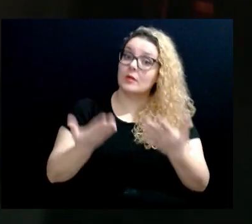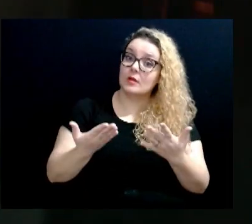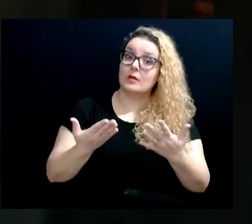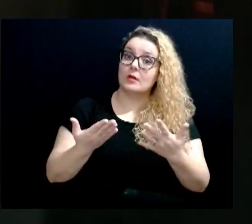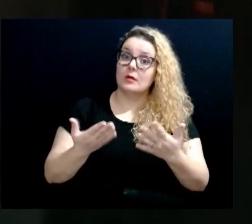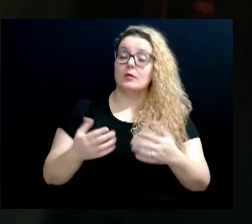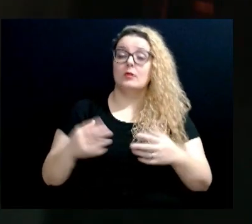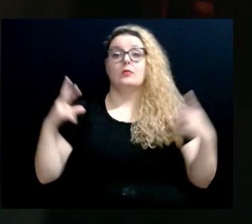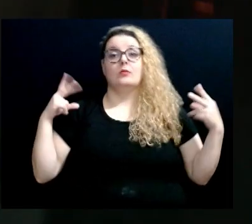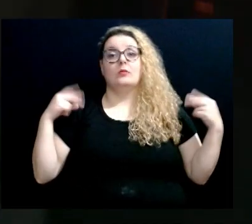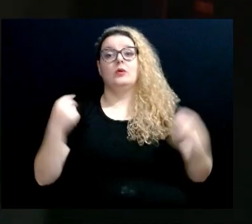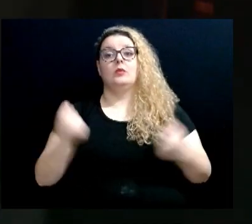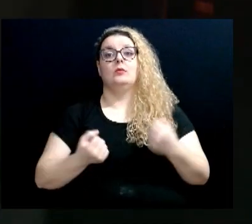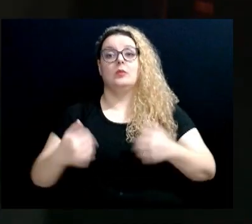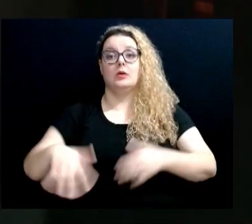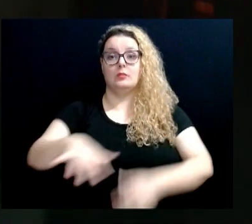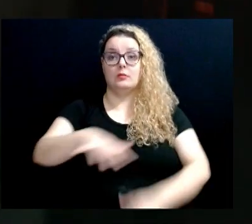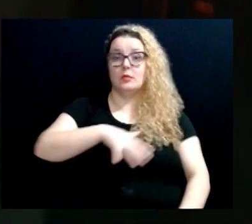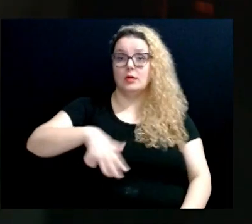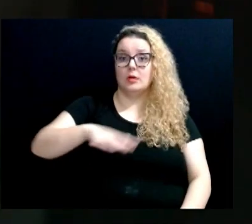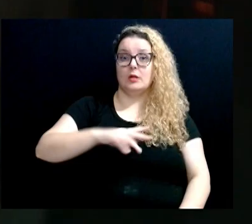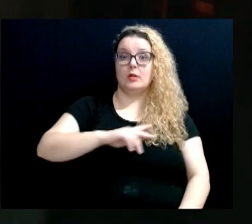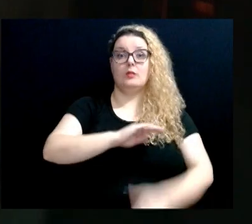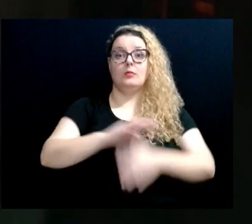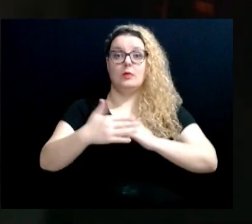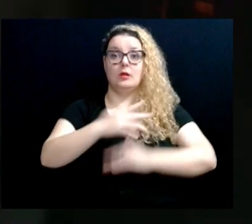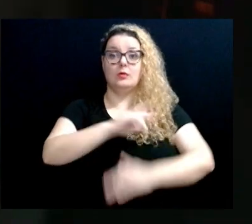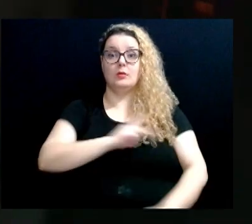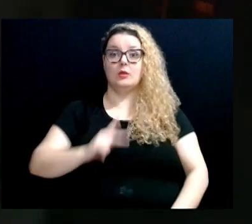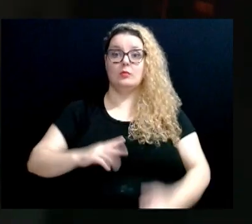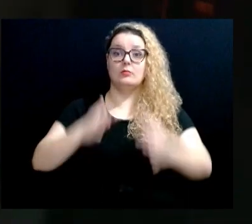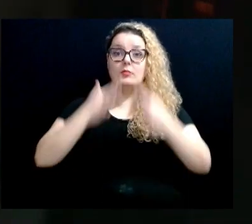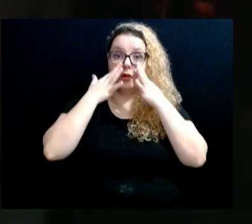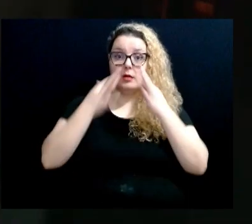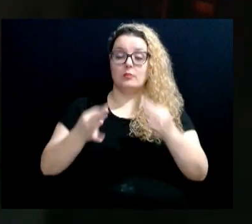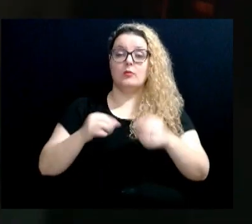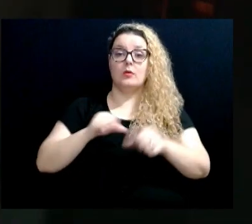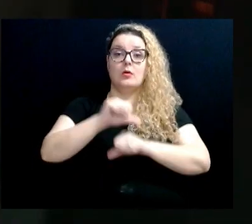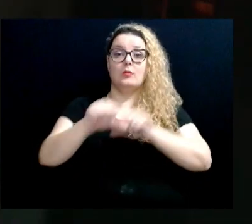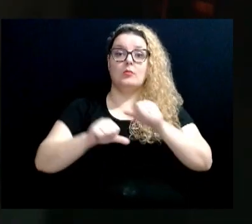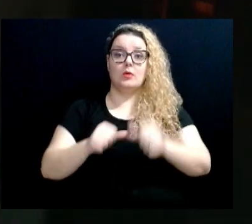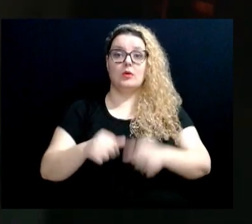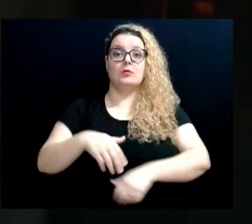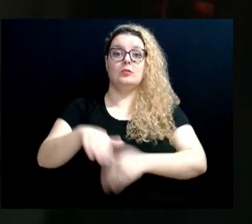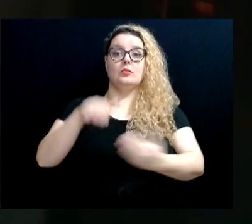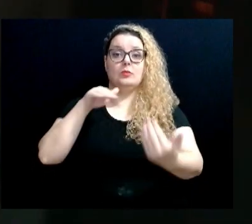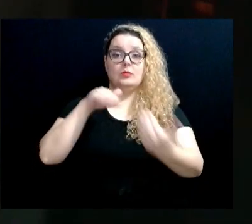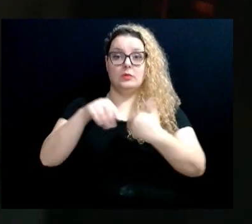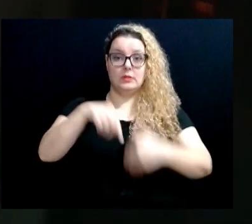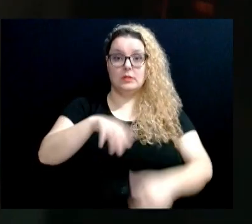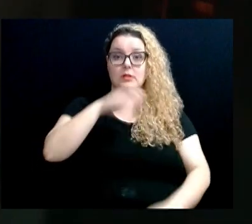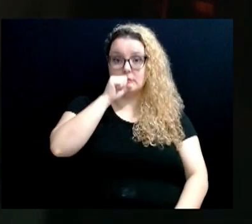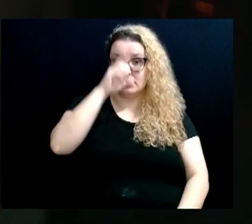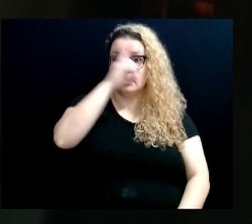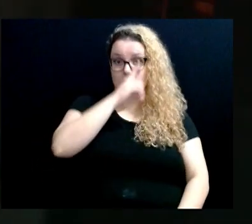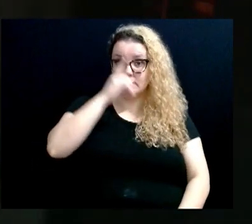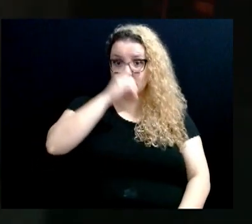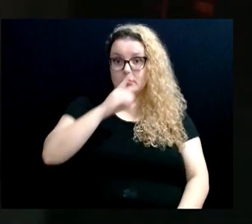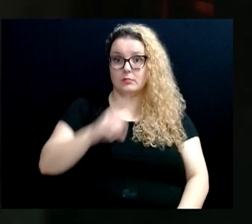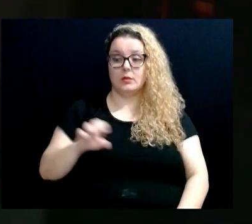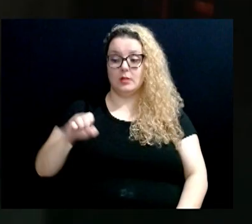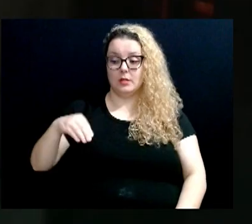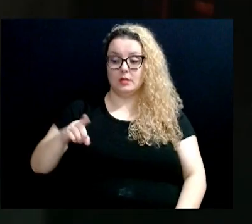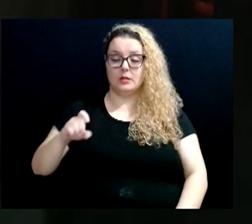pela região da Ponte Preta, deve ficar atento às mudanças do trânsito neste fim de semana. A INDEC montou uma